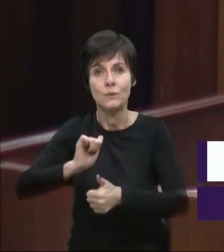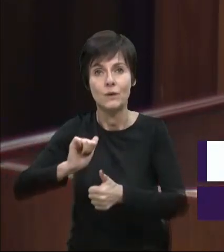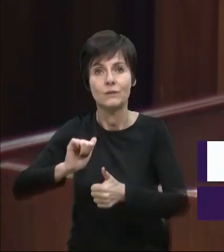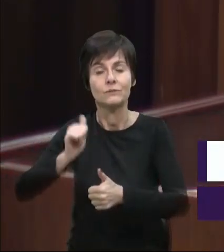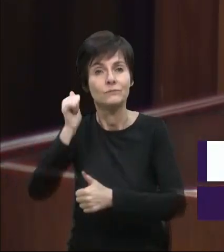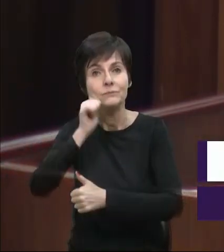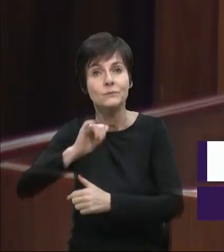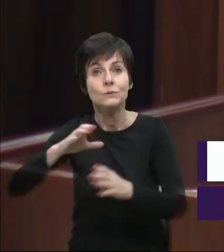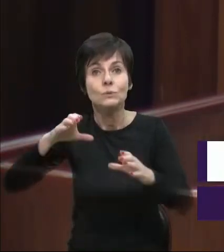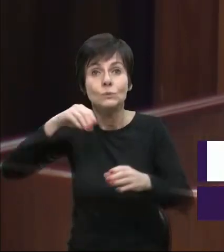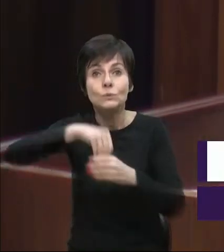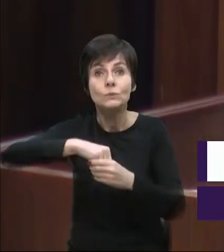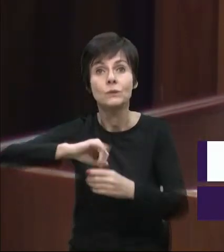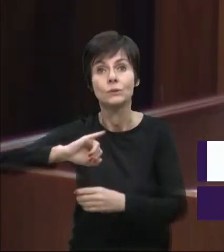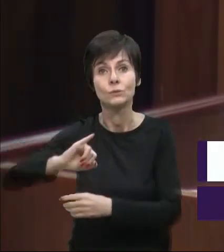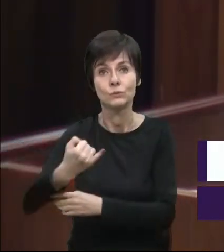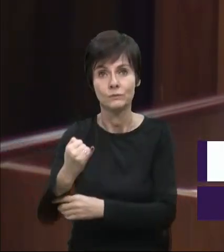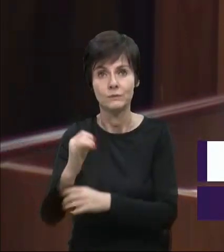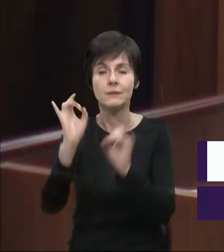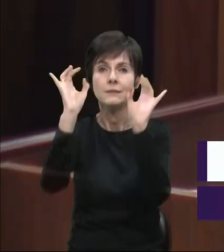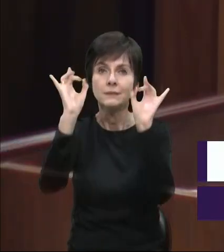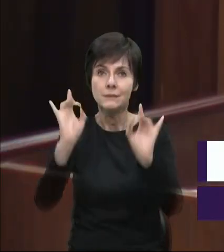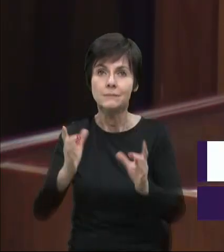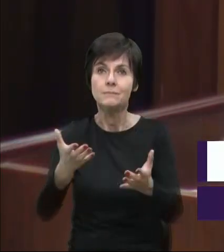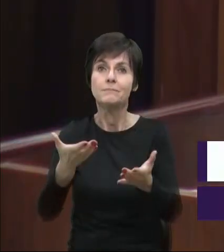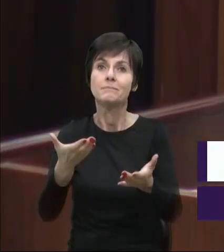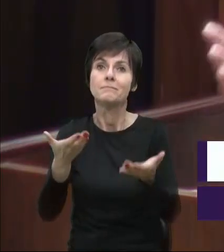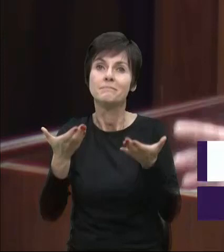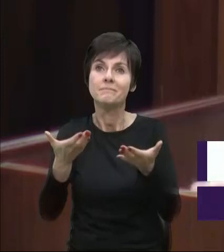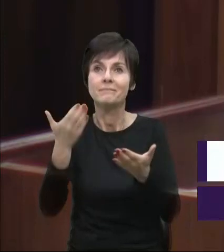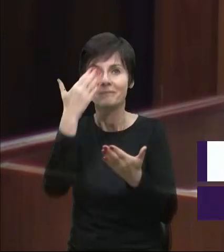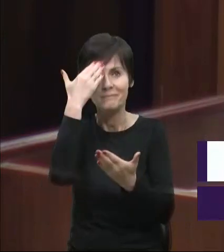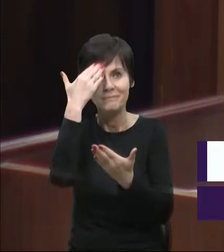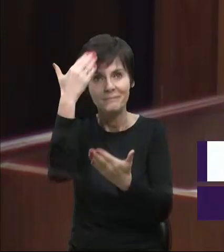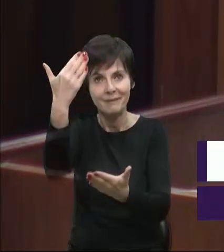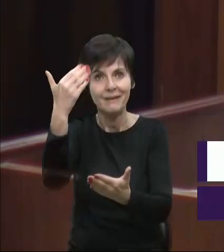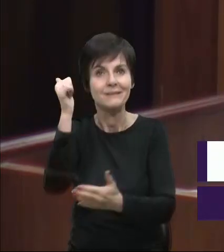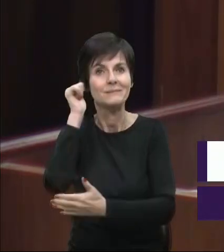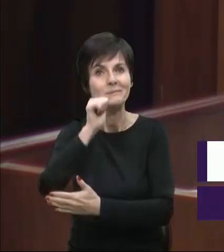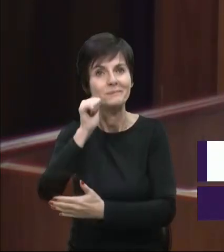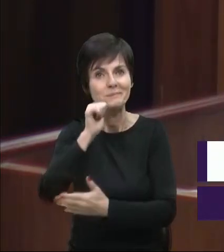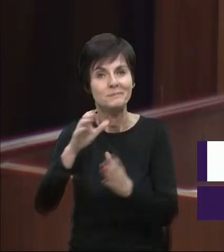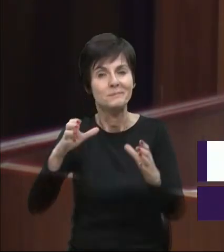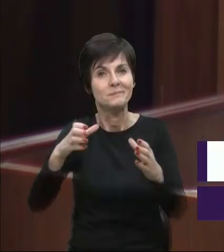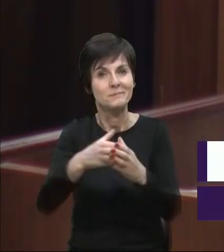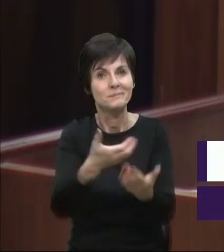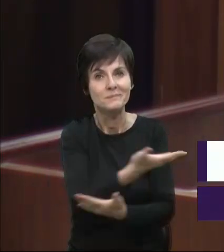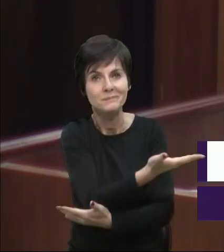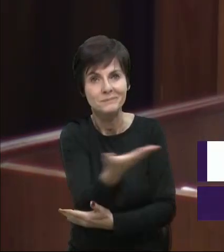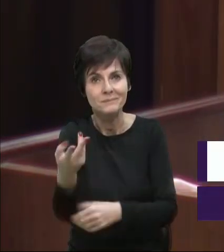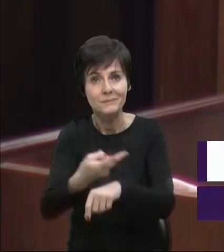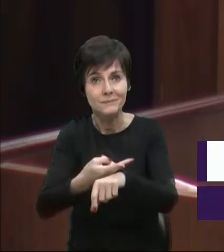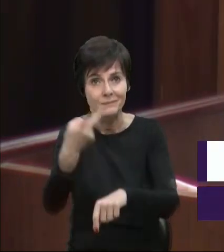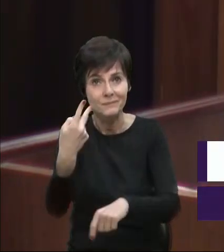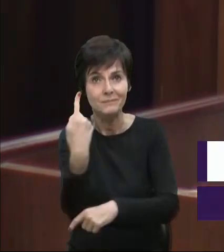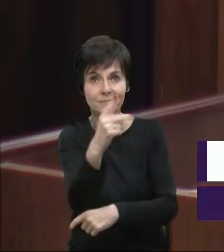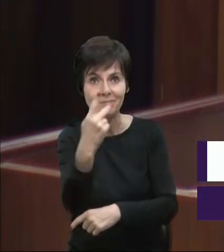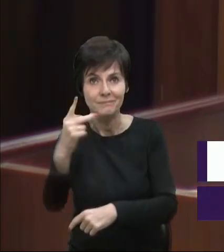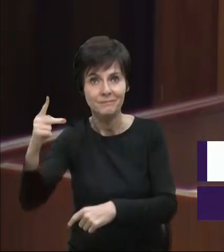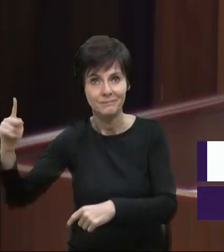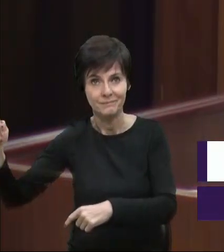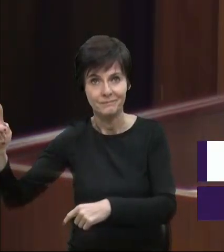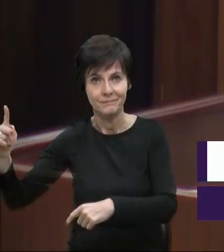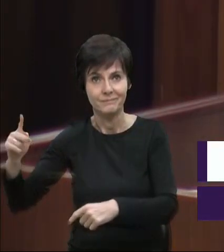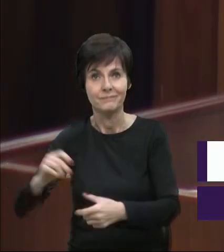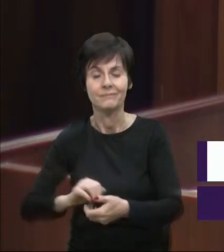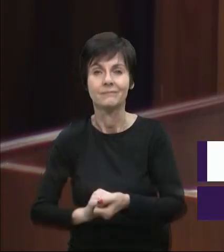Juventude. E, em especial, eu gostaria de agradecer às minhas meninas. Na verdade, esse prêmio, esse espaço é de vocês.